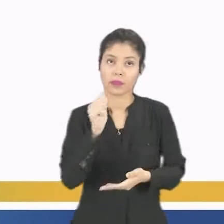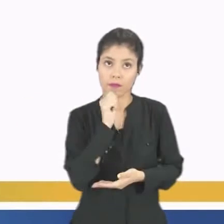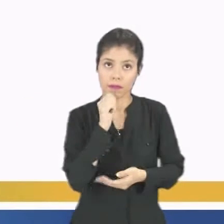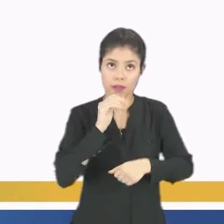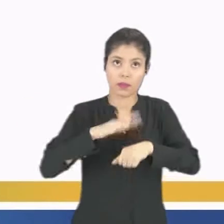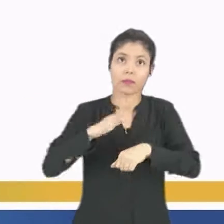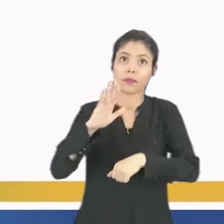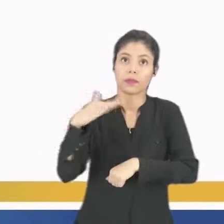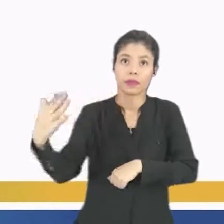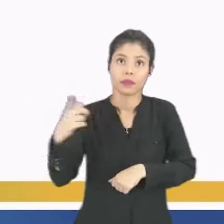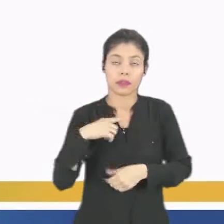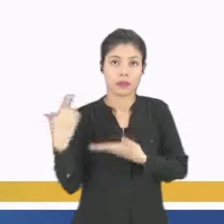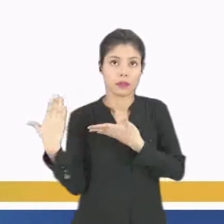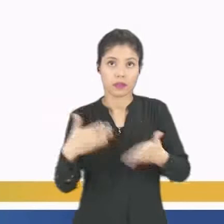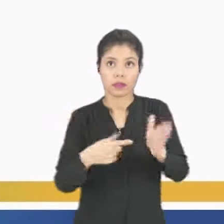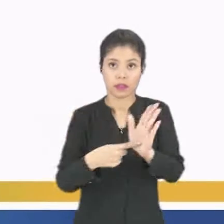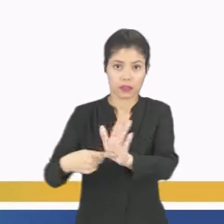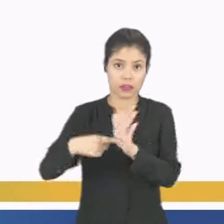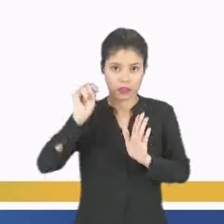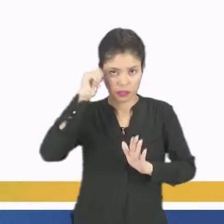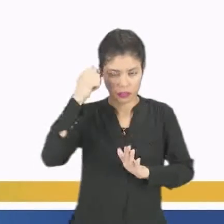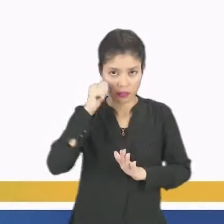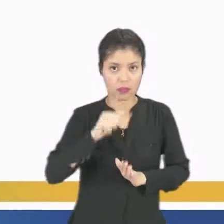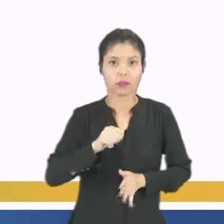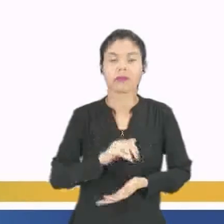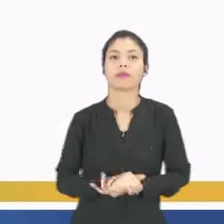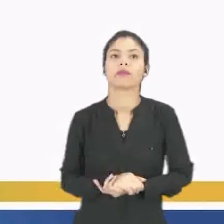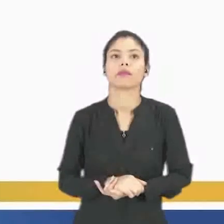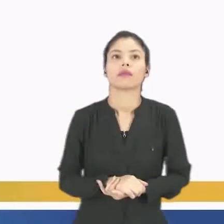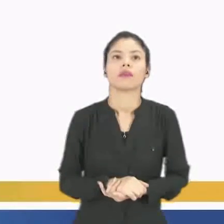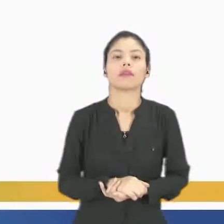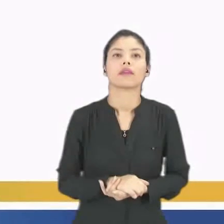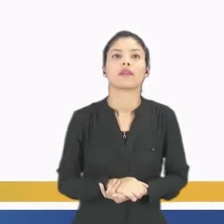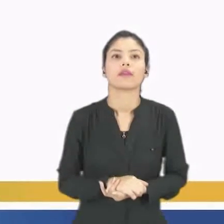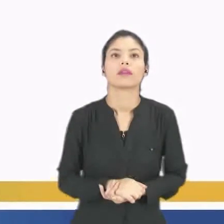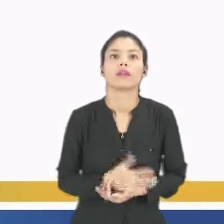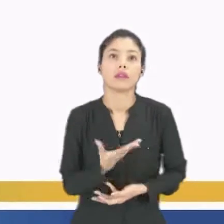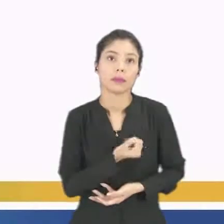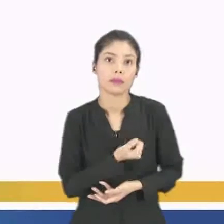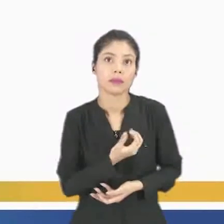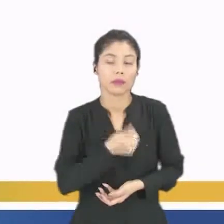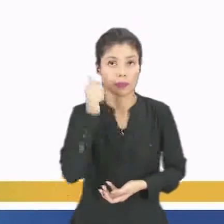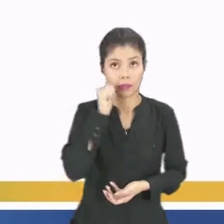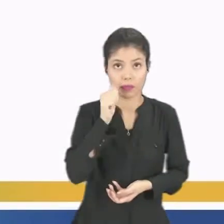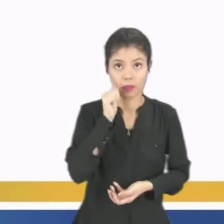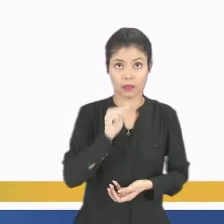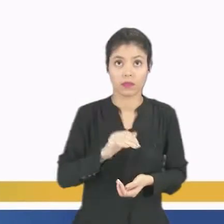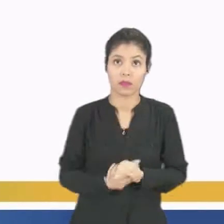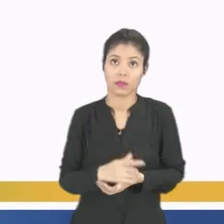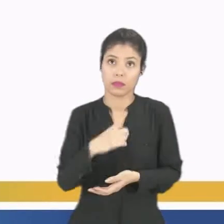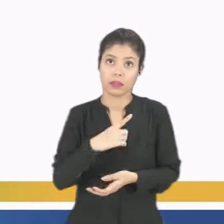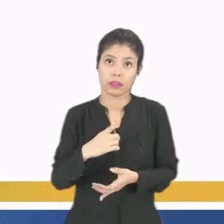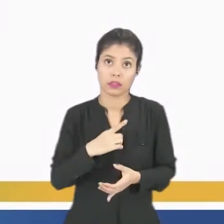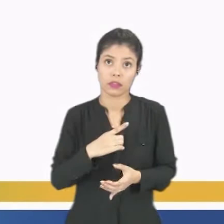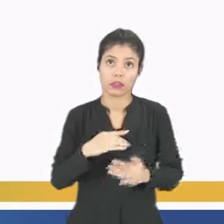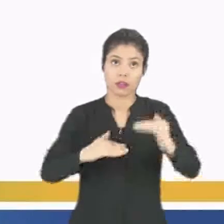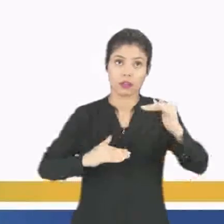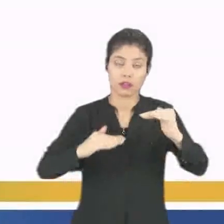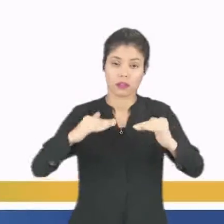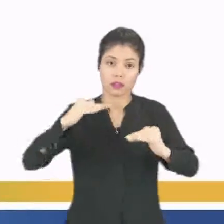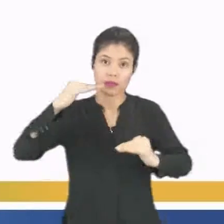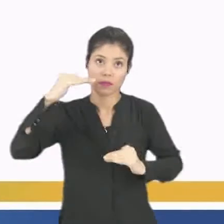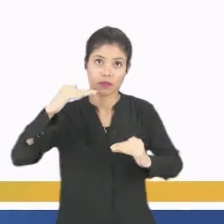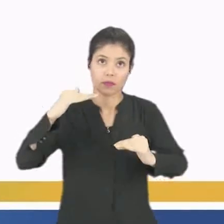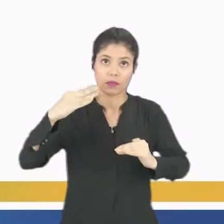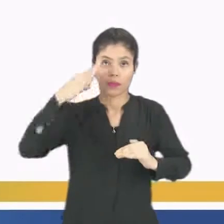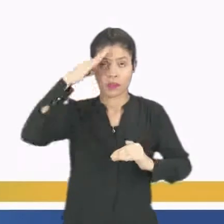ainda mais crítico quando nos referimos às mulheres negras. O número de mulheres que ocupam cargos de nível